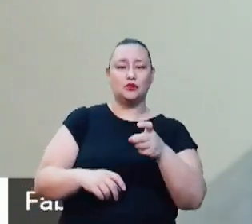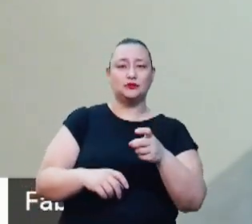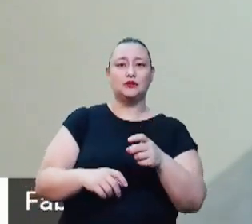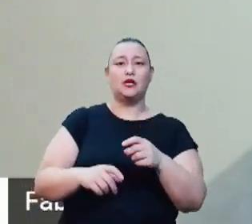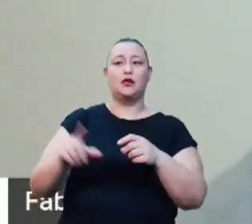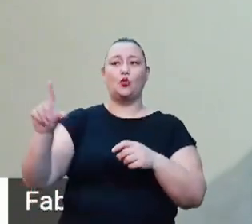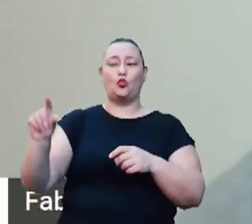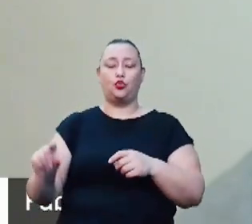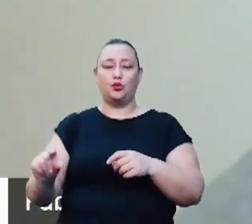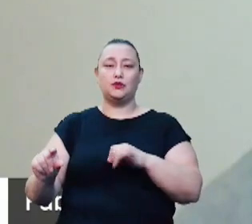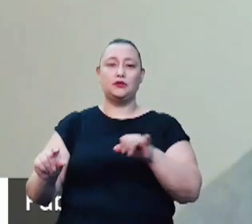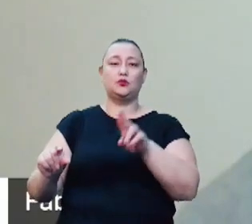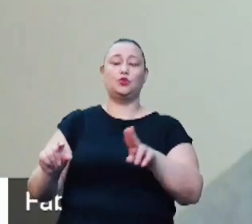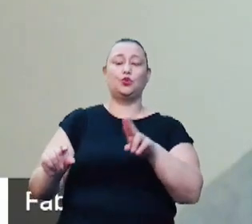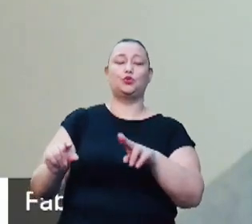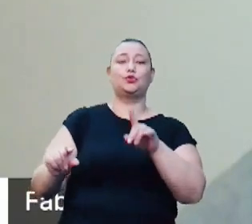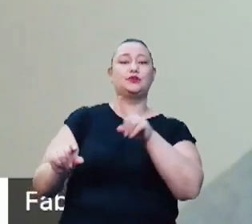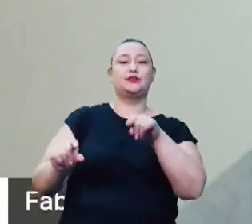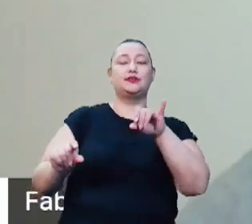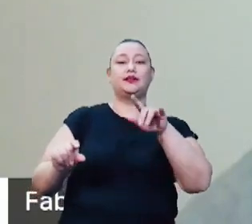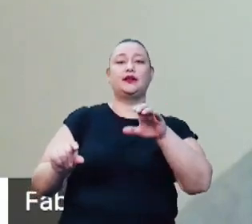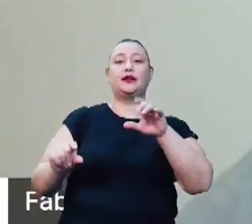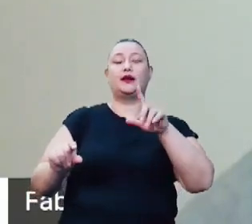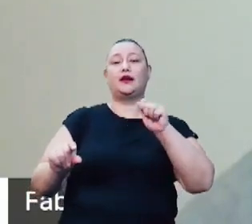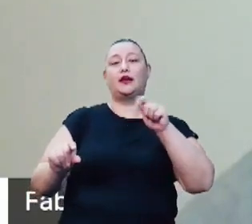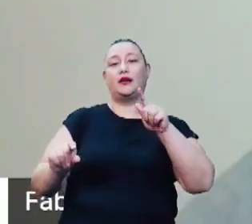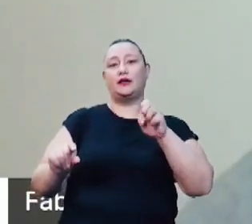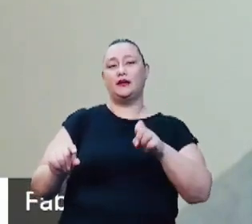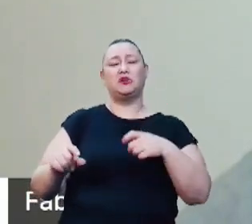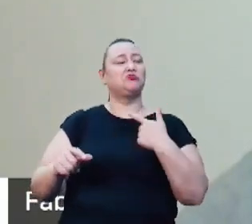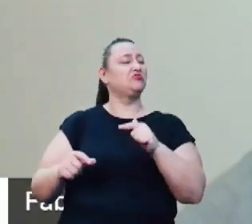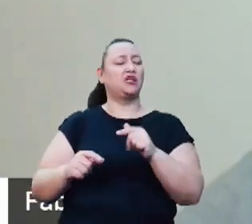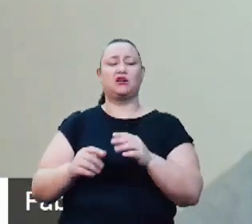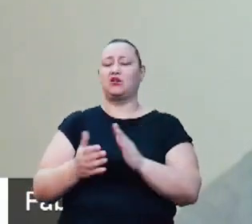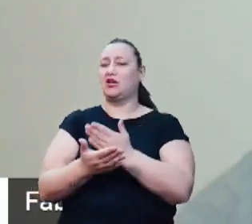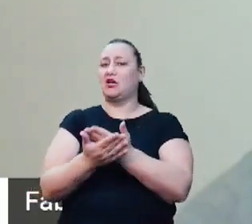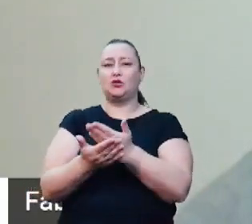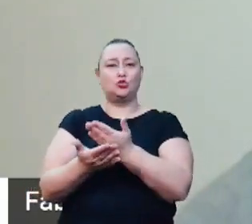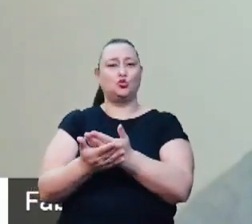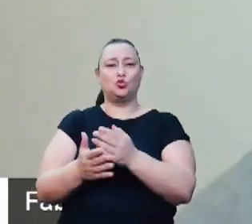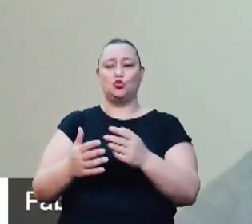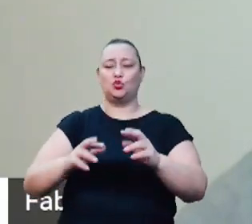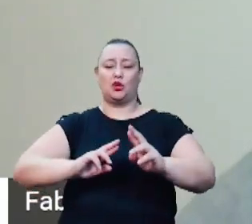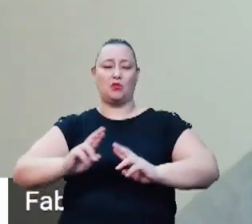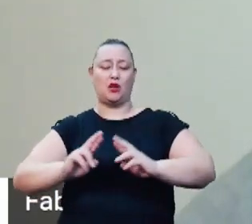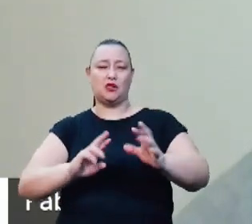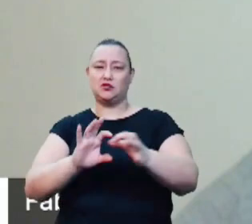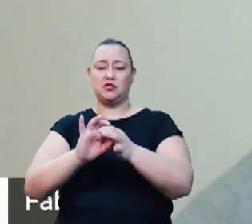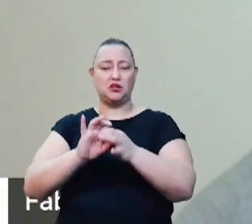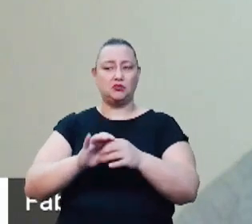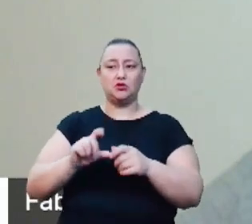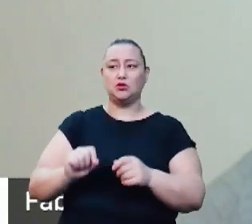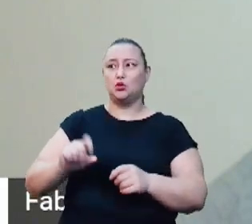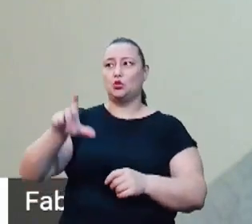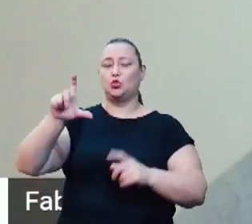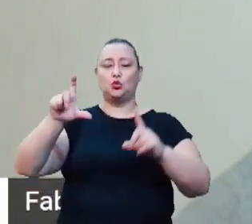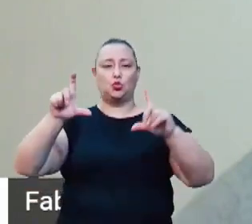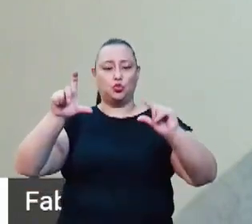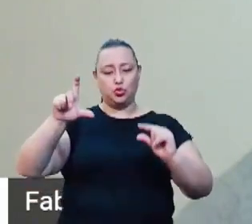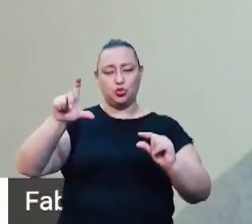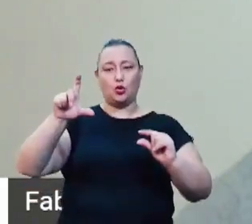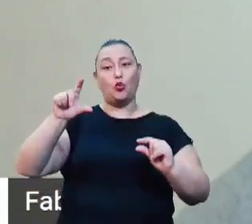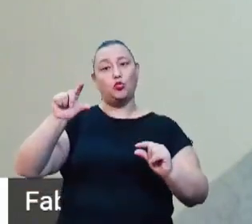iniciei Ziclag. A gente não tem nenhum estudo dizendo se há uma relação entre a eficácia desses 2